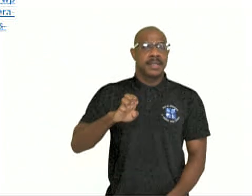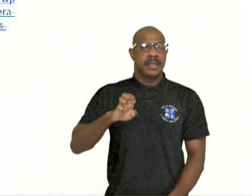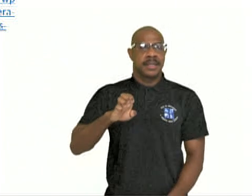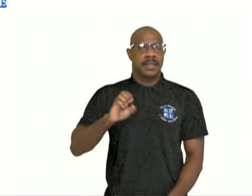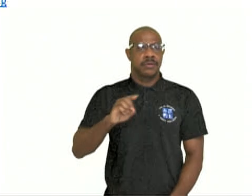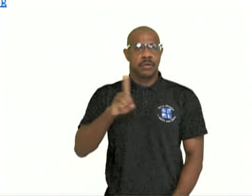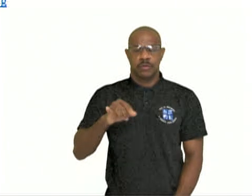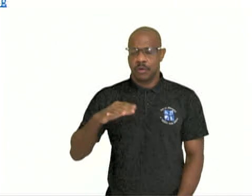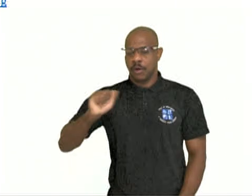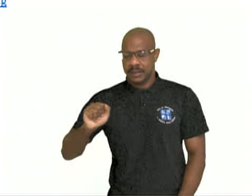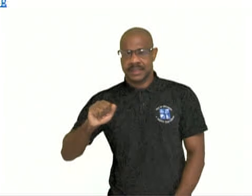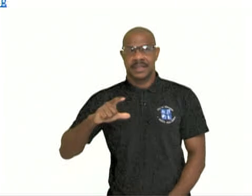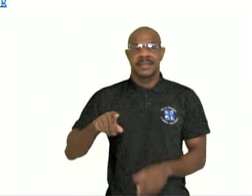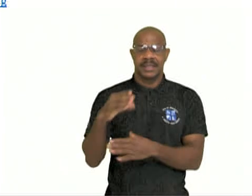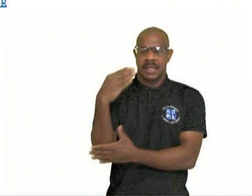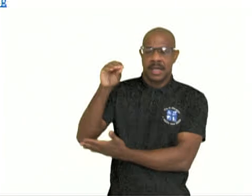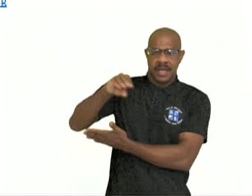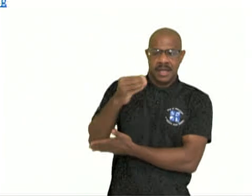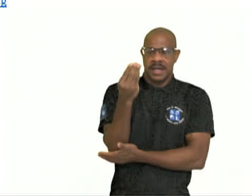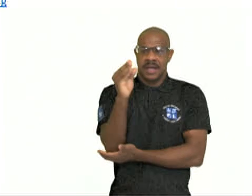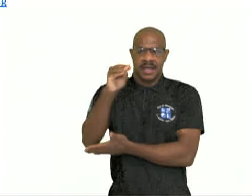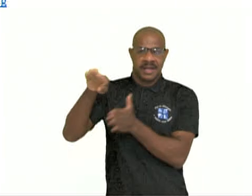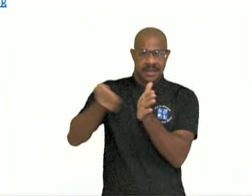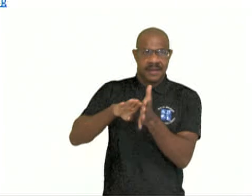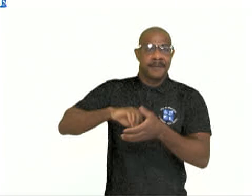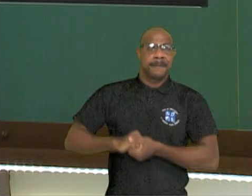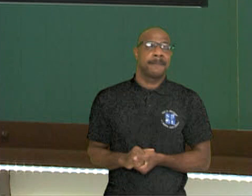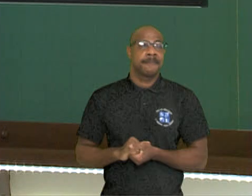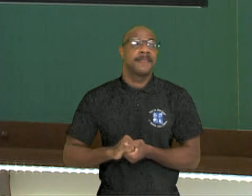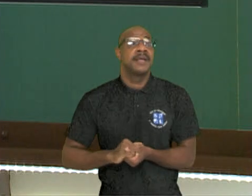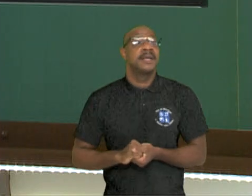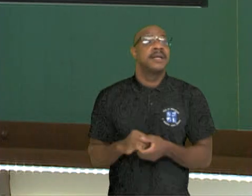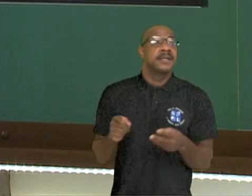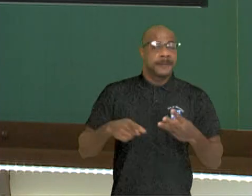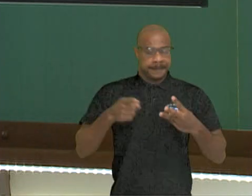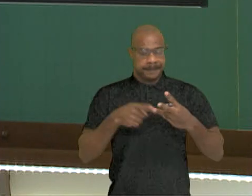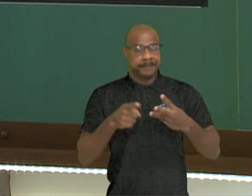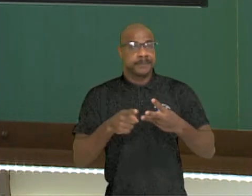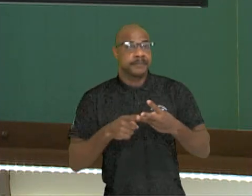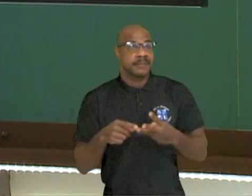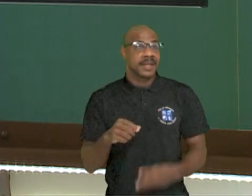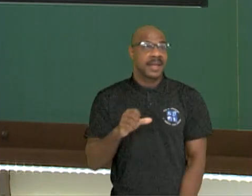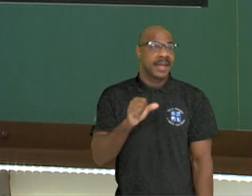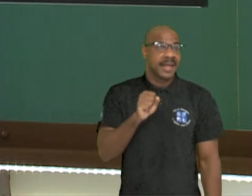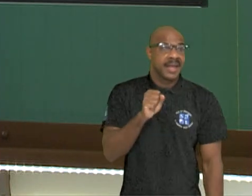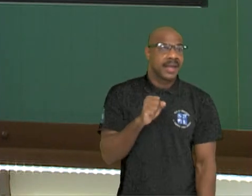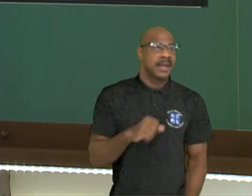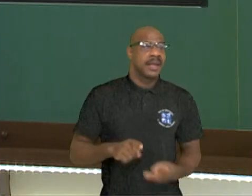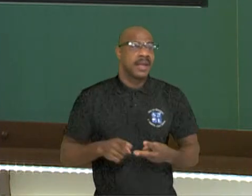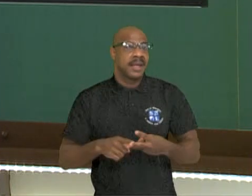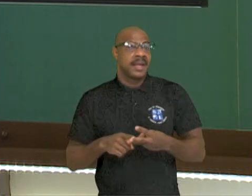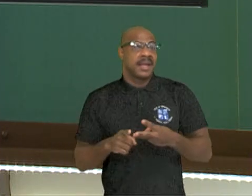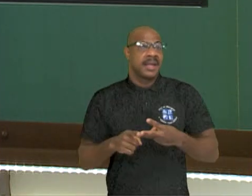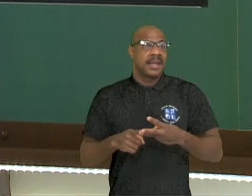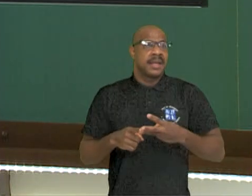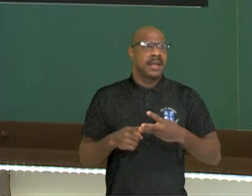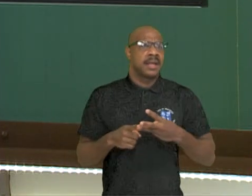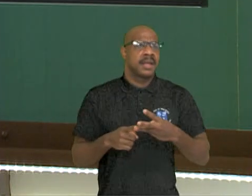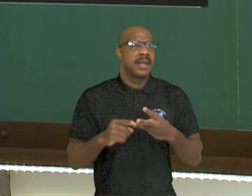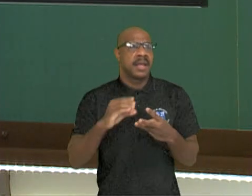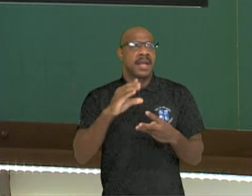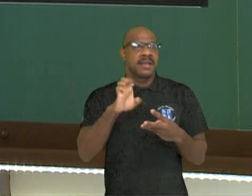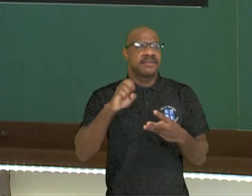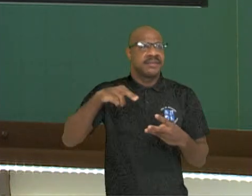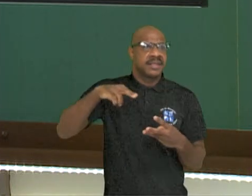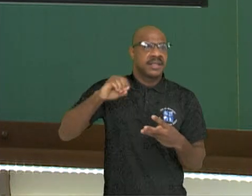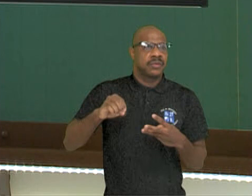pela presença dos dinossauros. E na era cenozoica, então nós vamos ter aqui dividido em dois momentos também. No